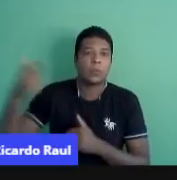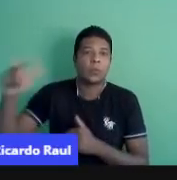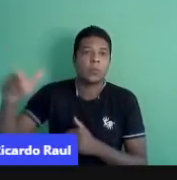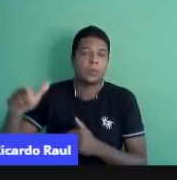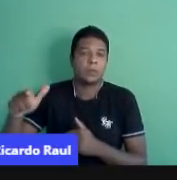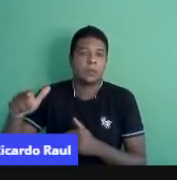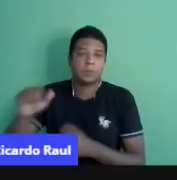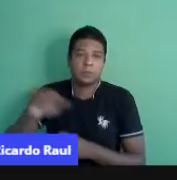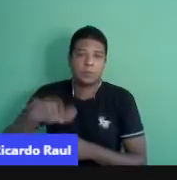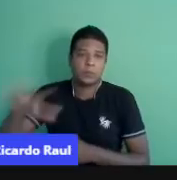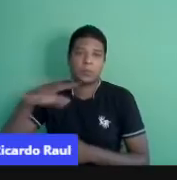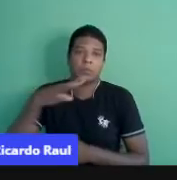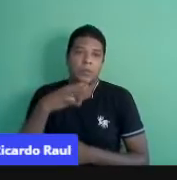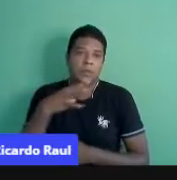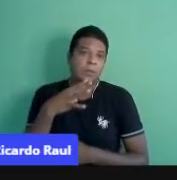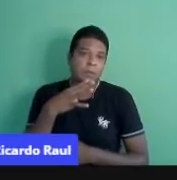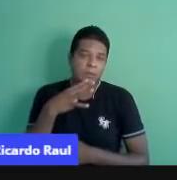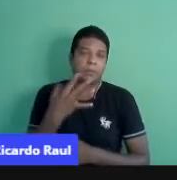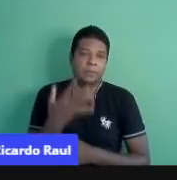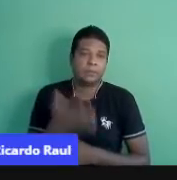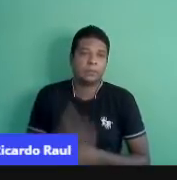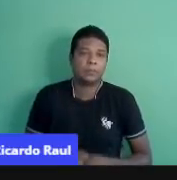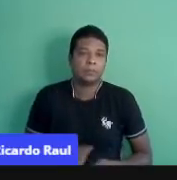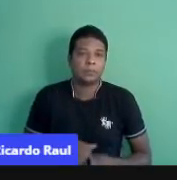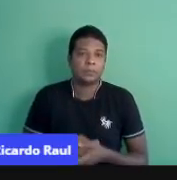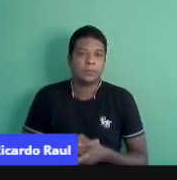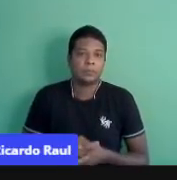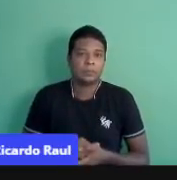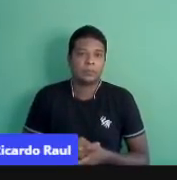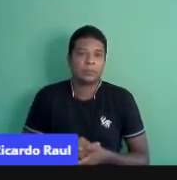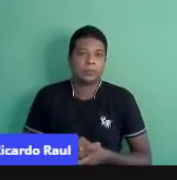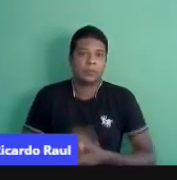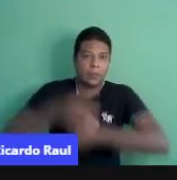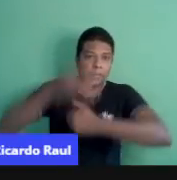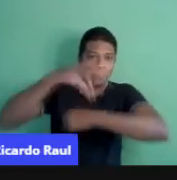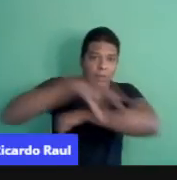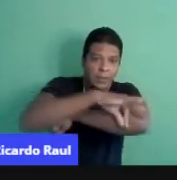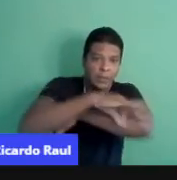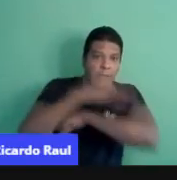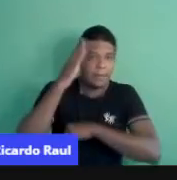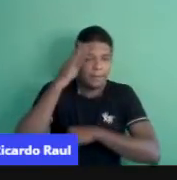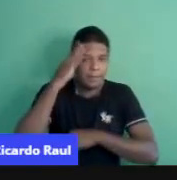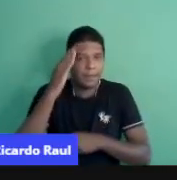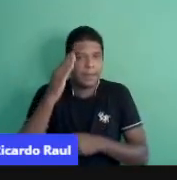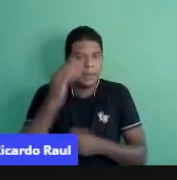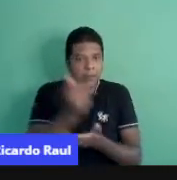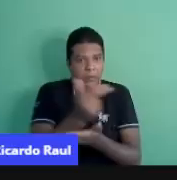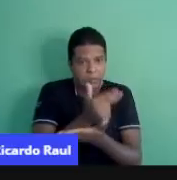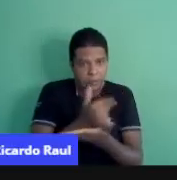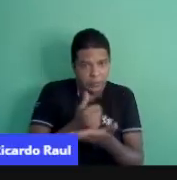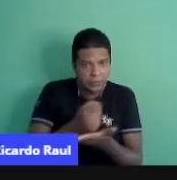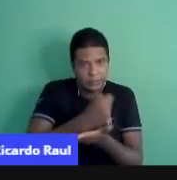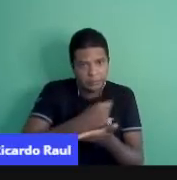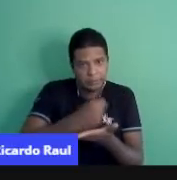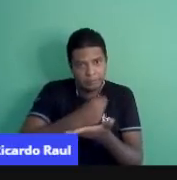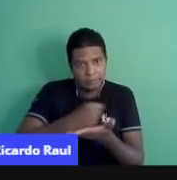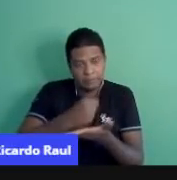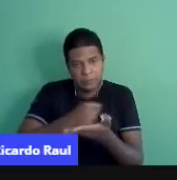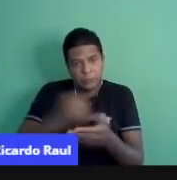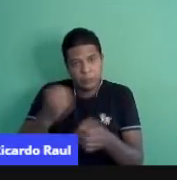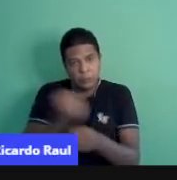de conhecimento. Um arquiteto tinha que saber desenhar porque ele precisava construir ali o